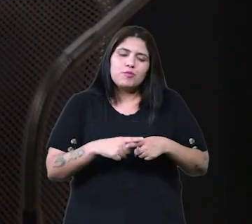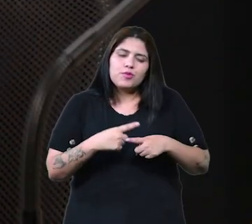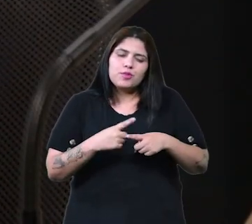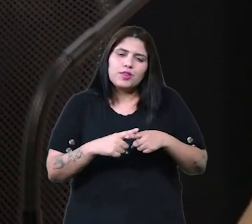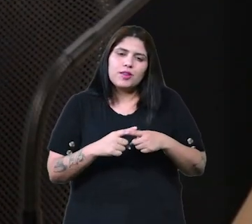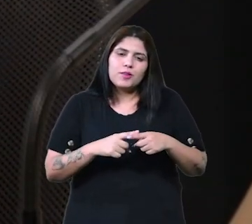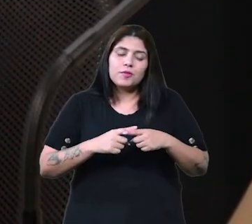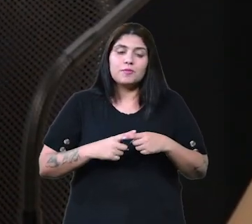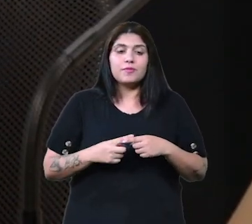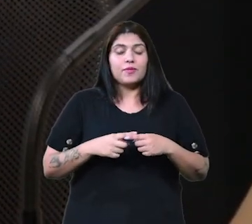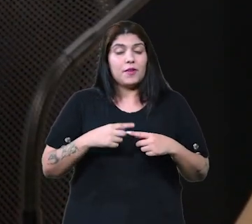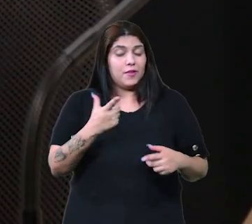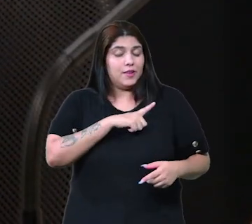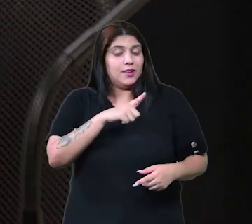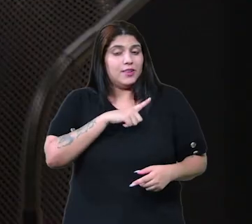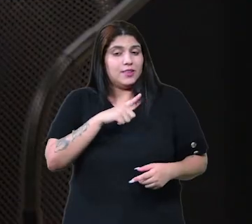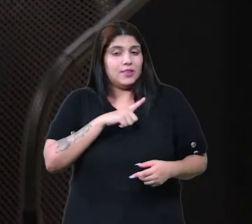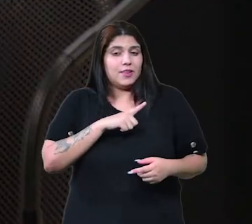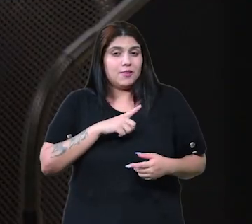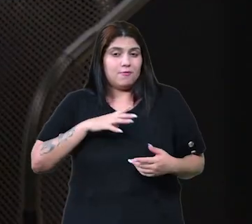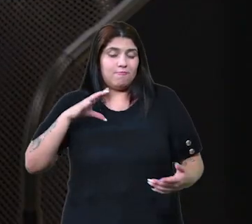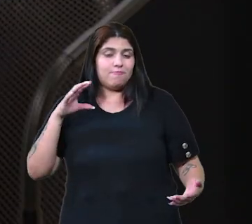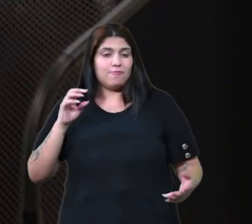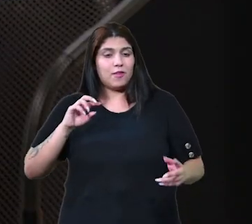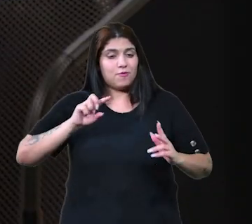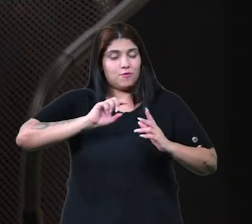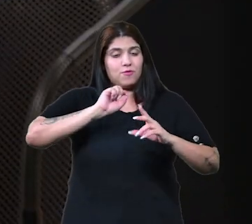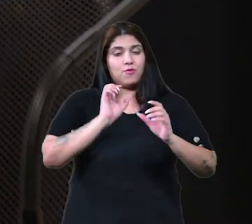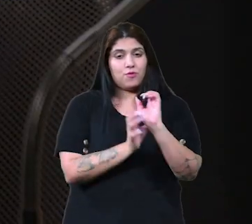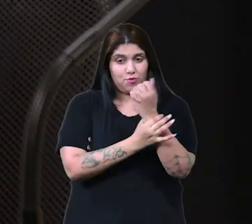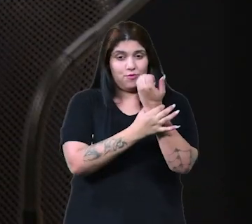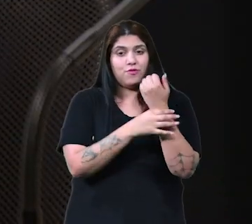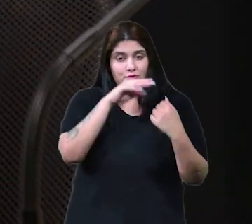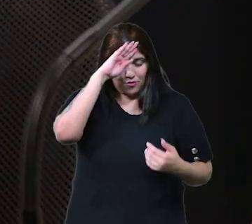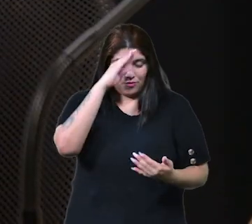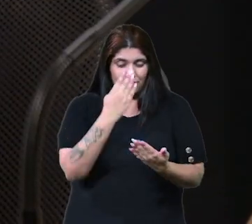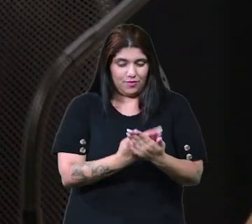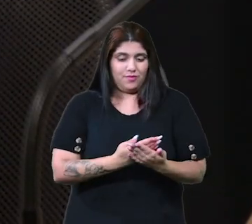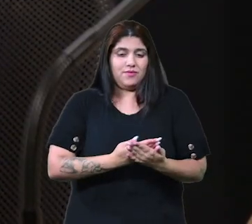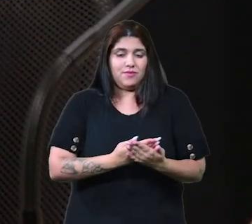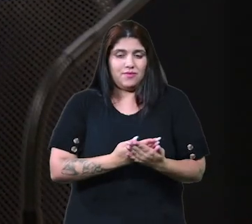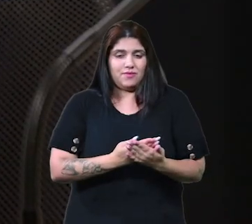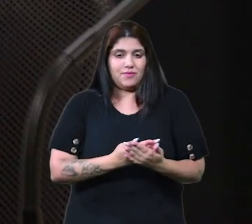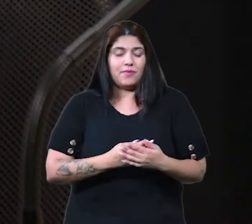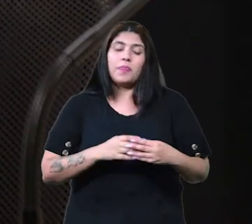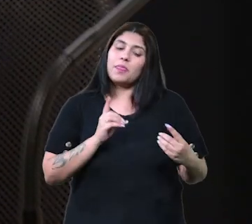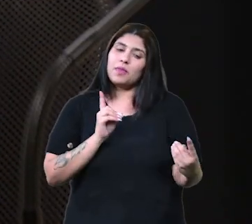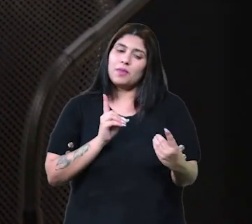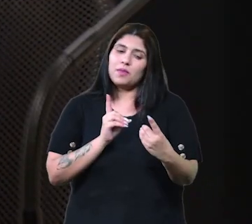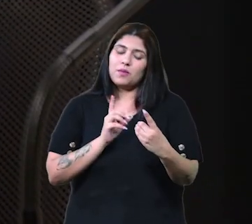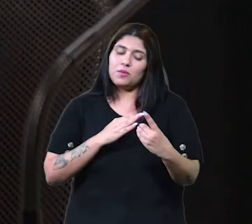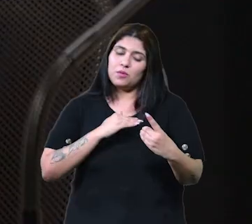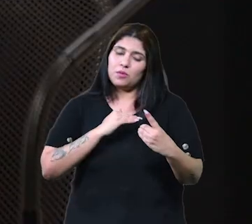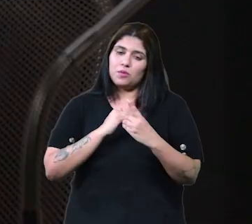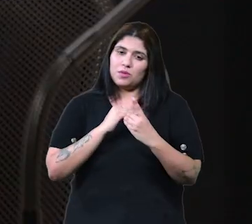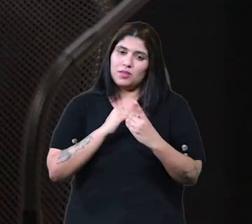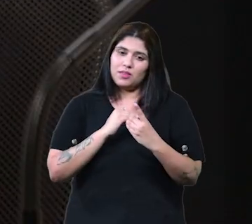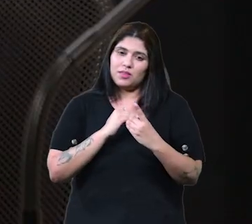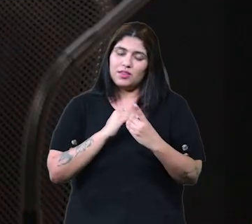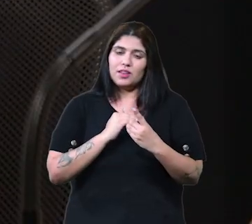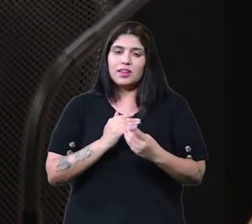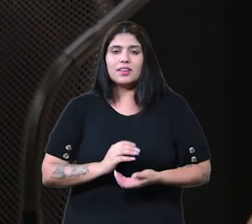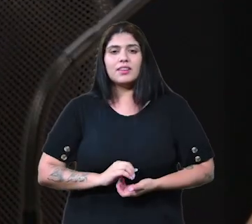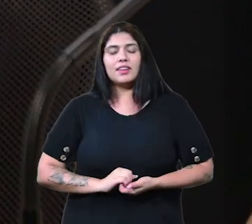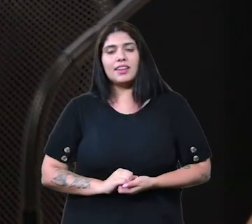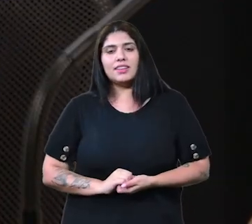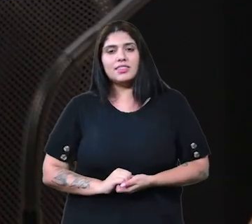bem recebido, seja qual for a organização, ele vai ter o interesse de voltar, porque ele foi bem recebido, né?